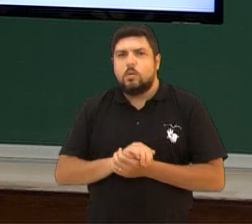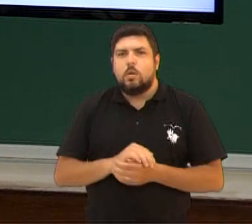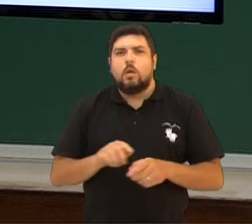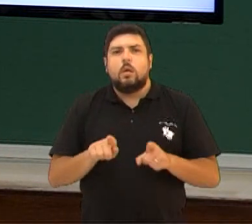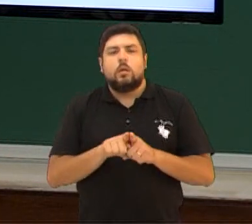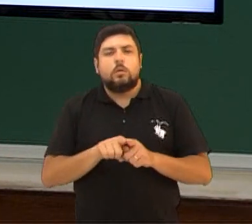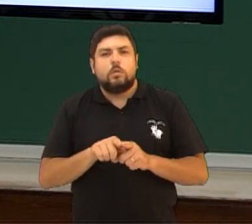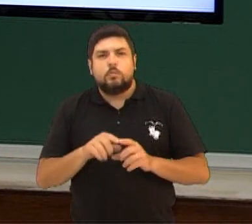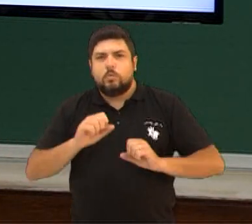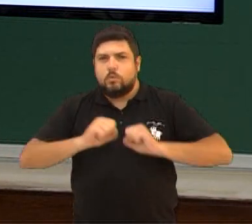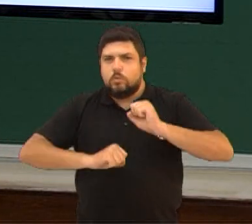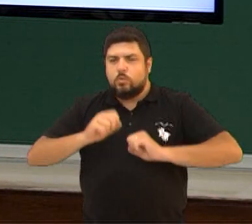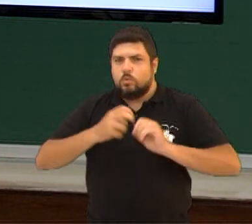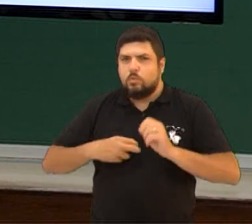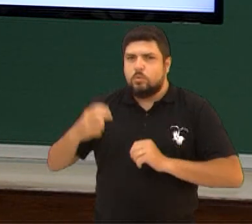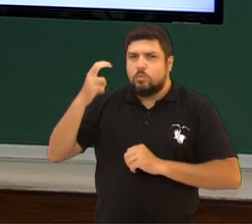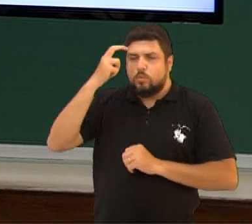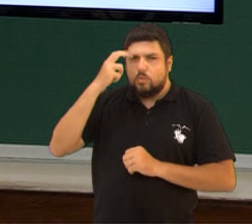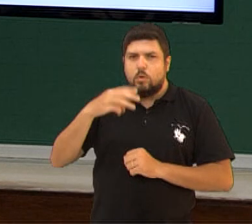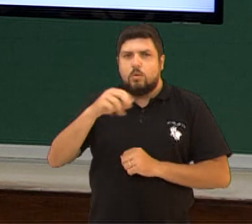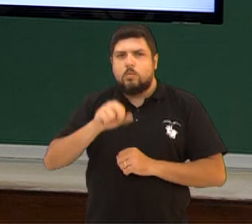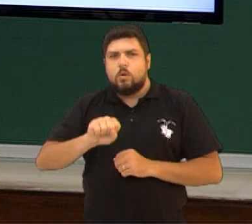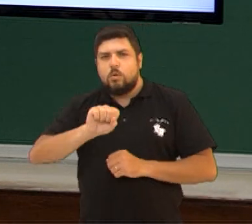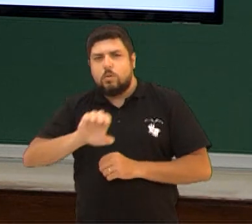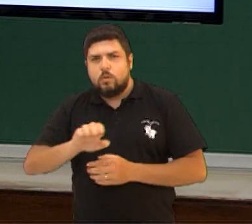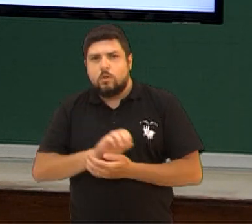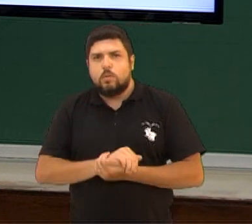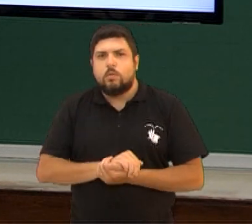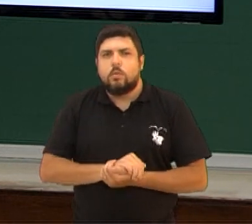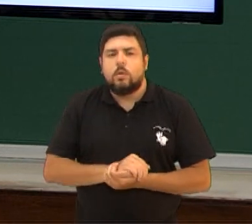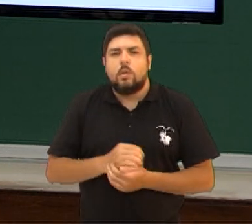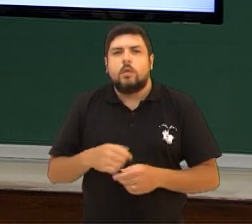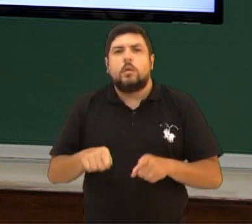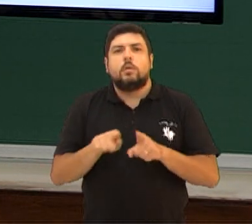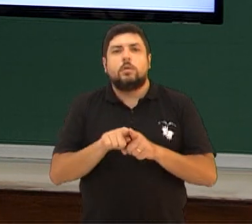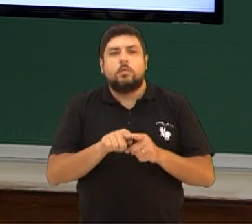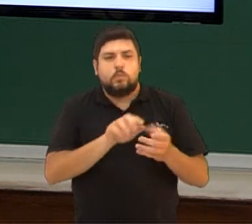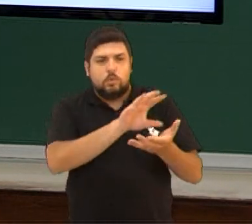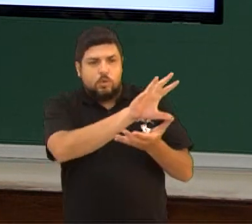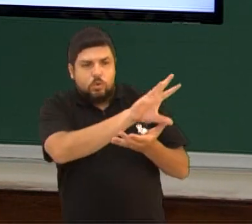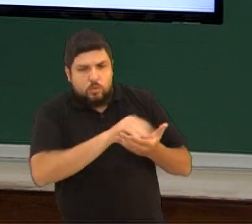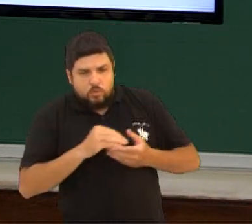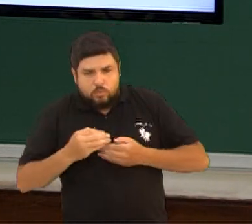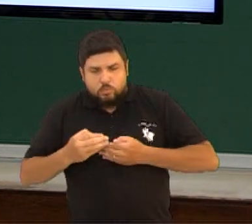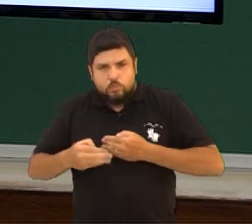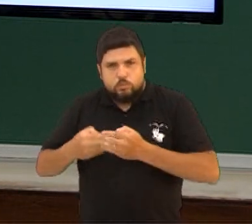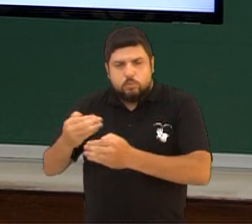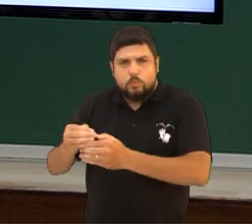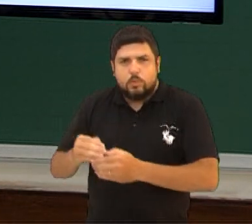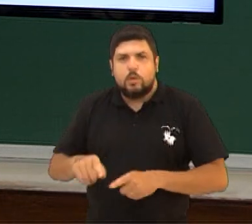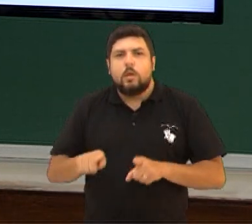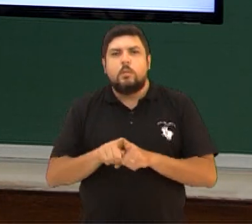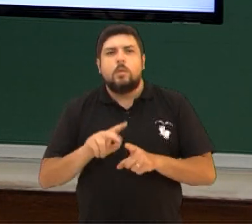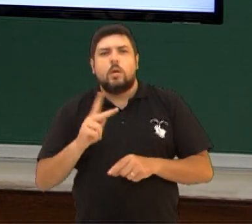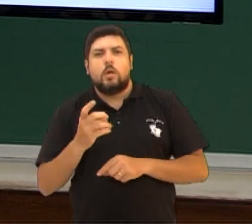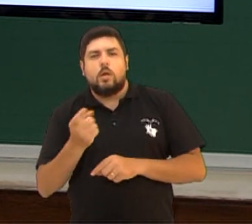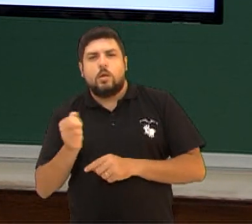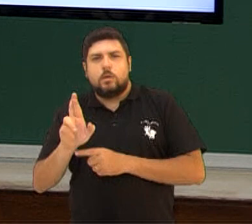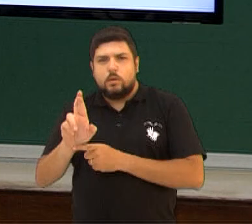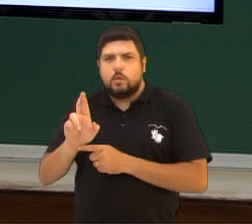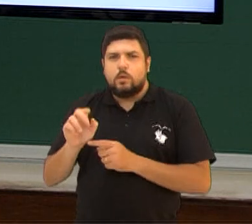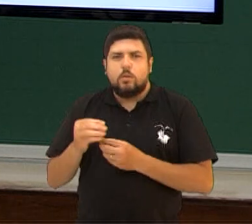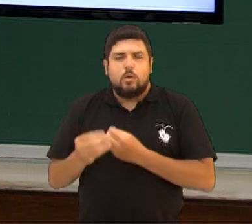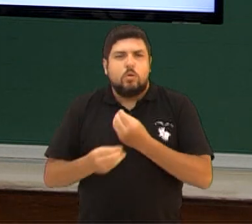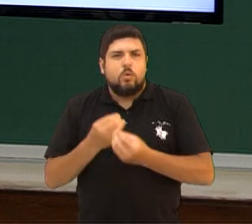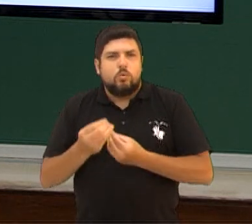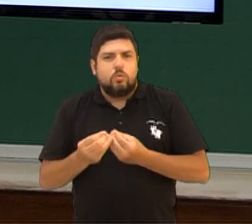indústria cultural, Marcuse e a arte, Walter Benjamin, a reprodutibilidade da obra de arte, e o Heidegger com a sua origem da obra de